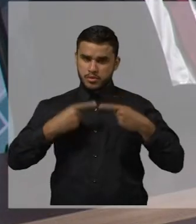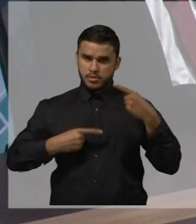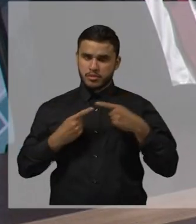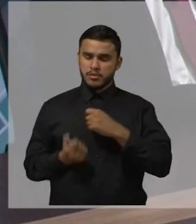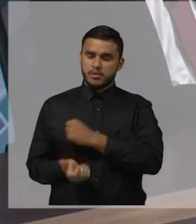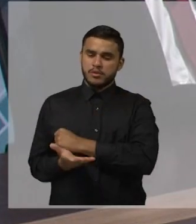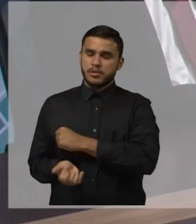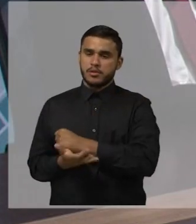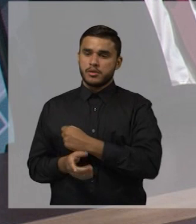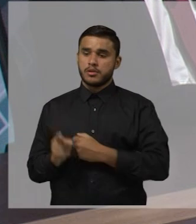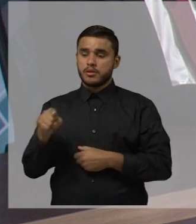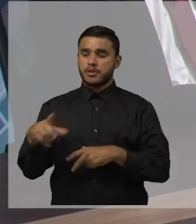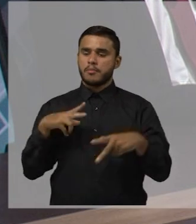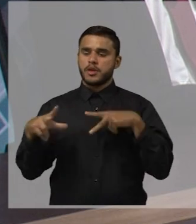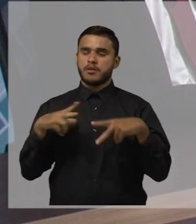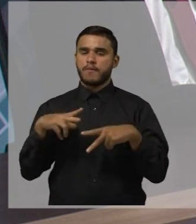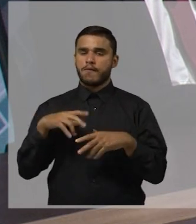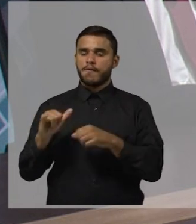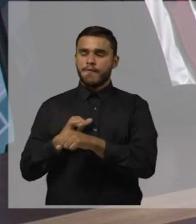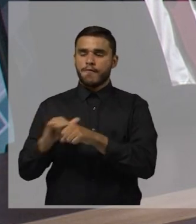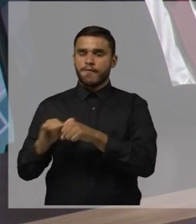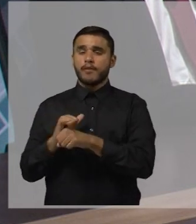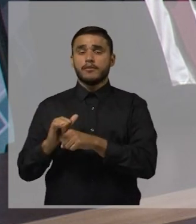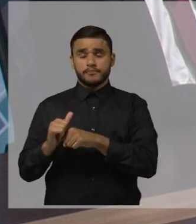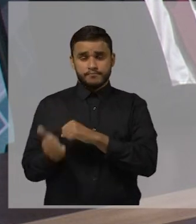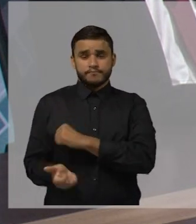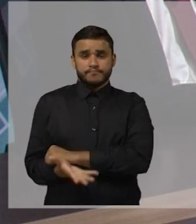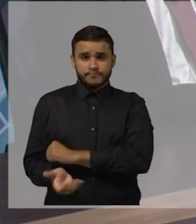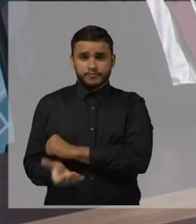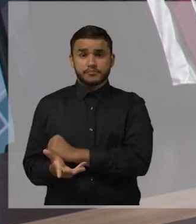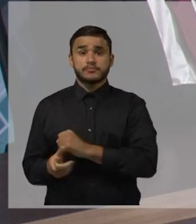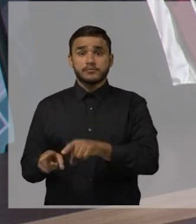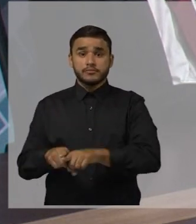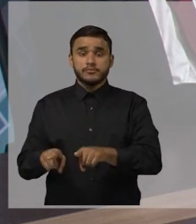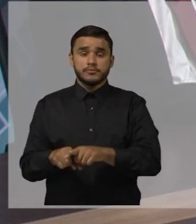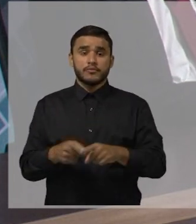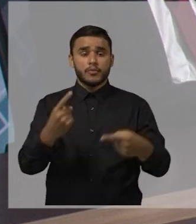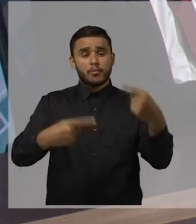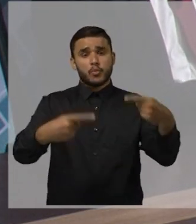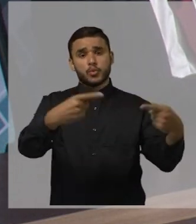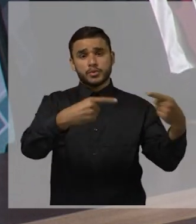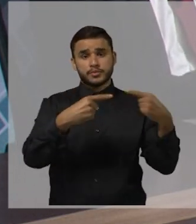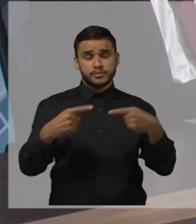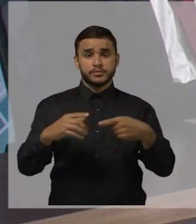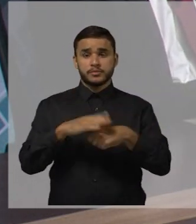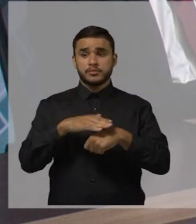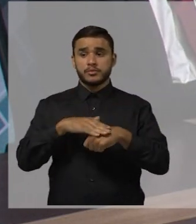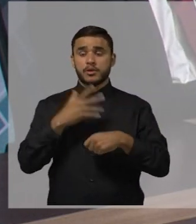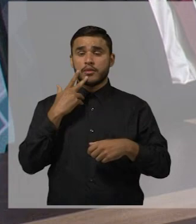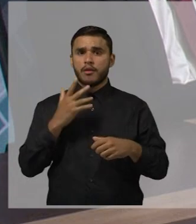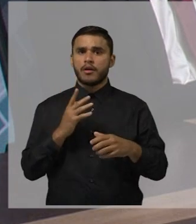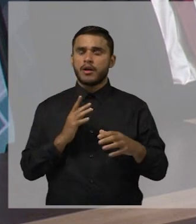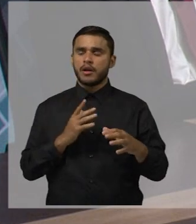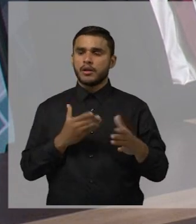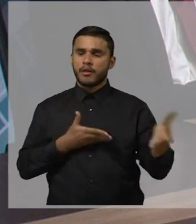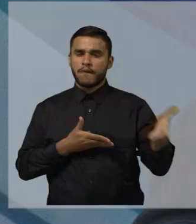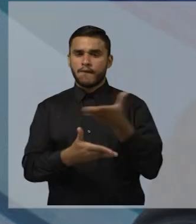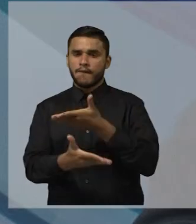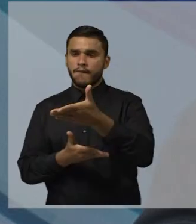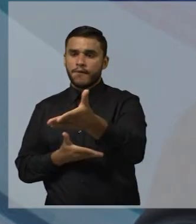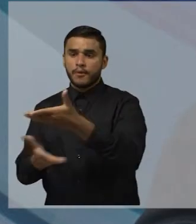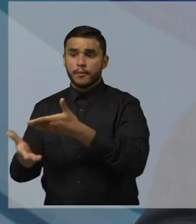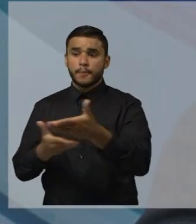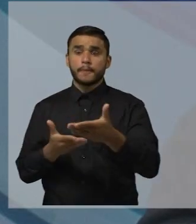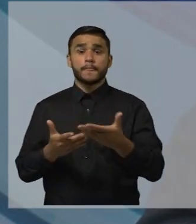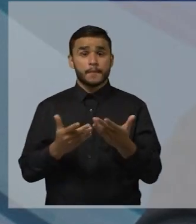pirata privado e os pântanos da política. Ele usou essa expressão. É uma realidade que a